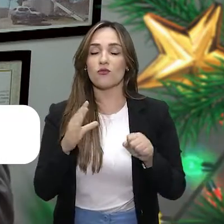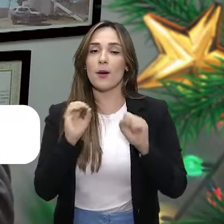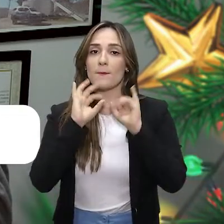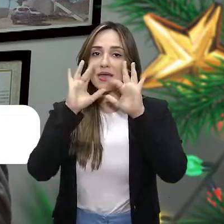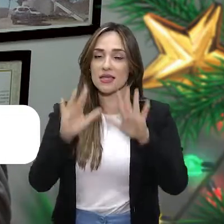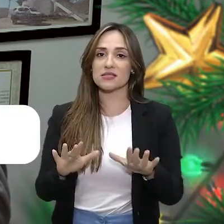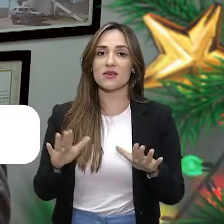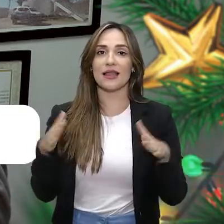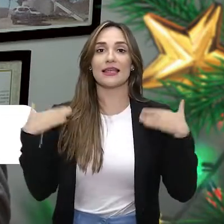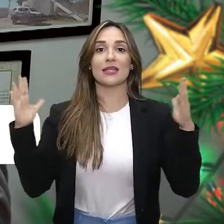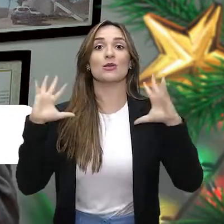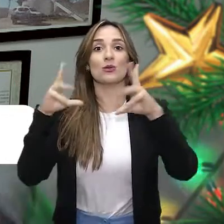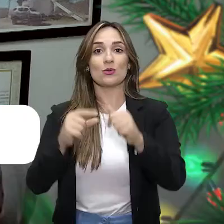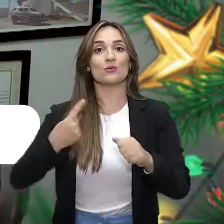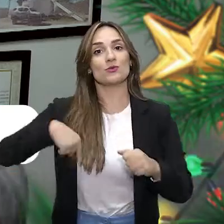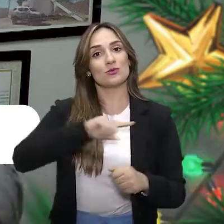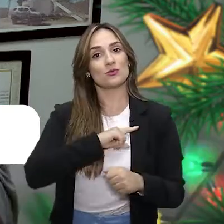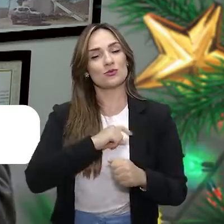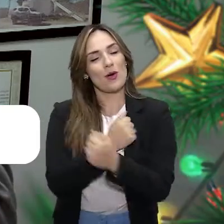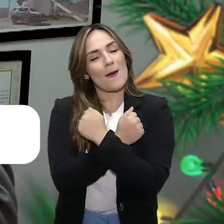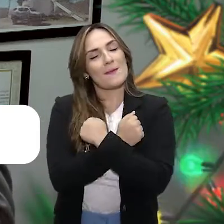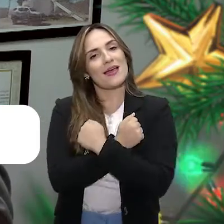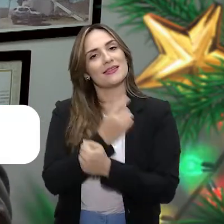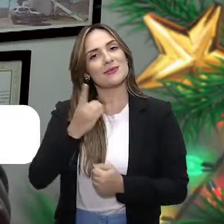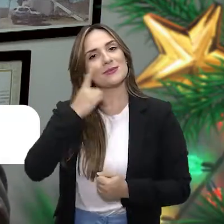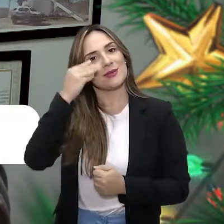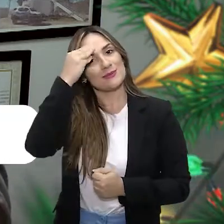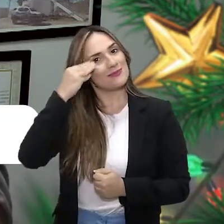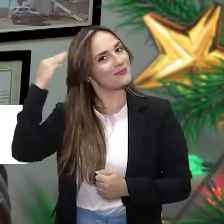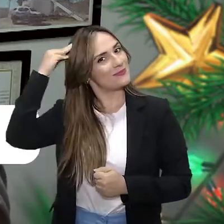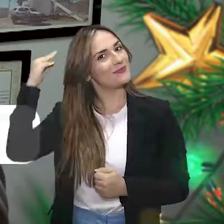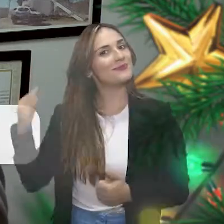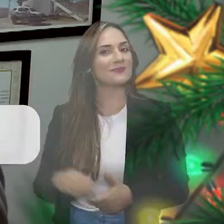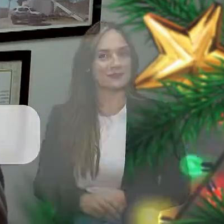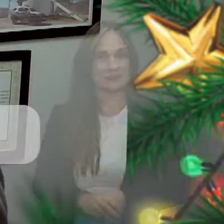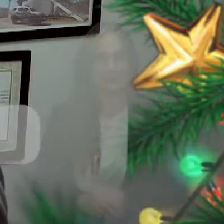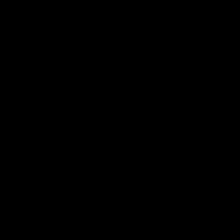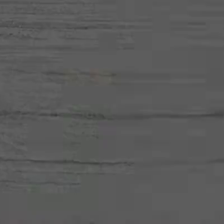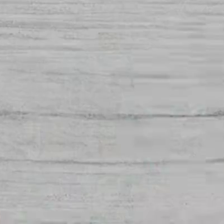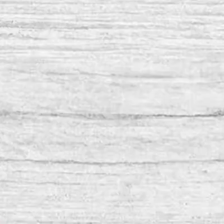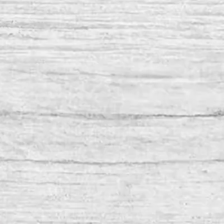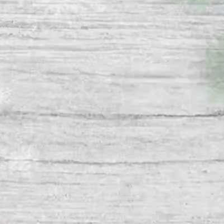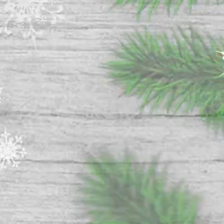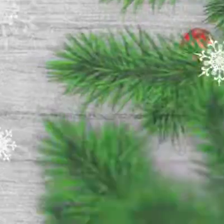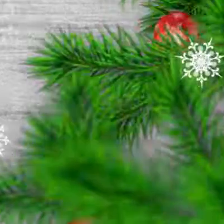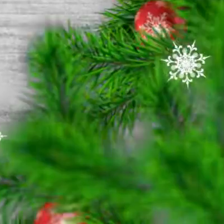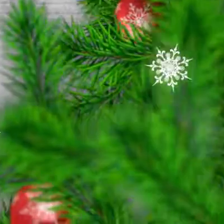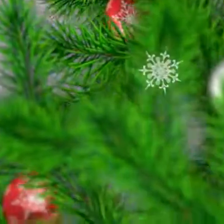prosperidade e alegria para todos nós. Um abraço do seu deputado Evander Vendramini.